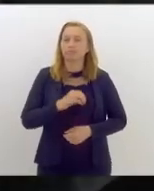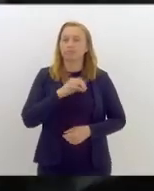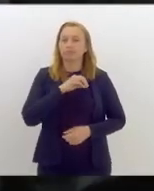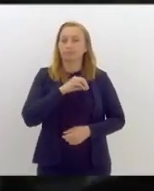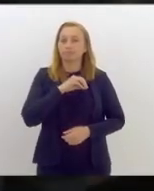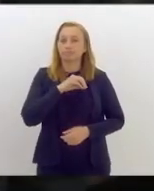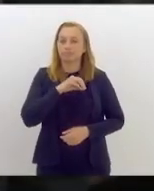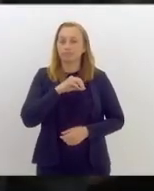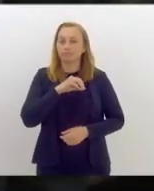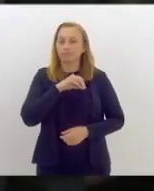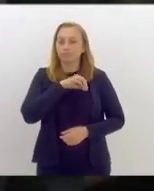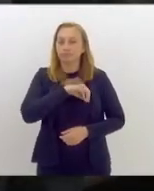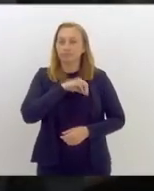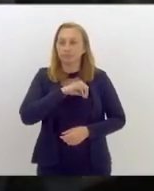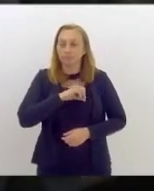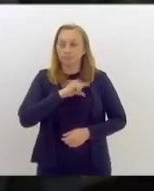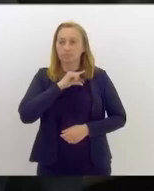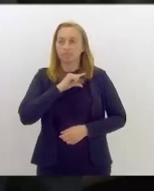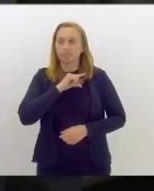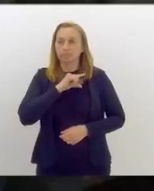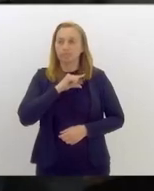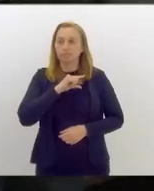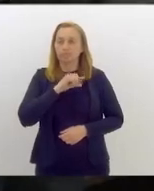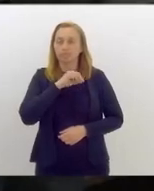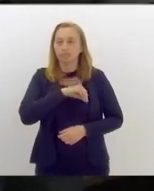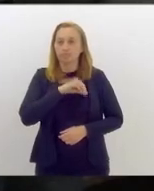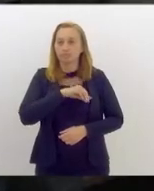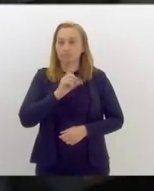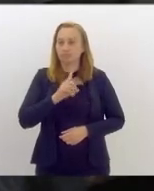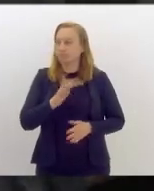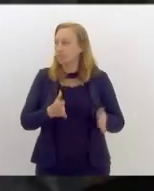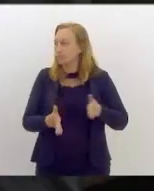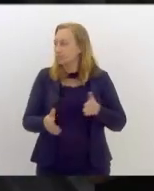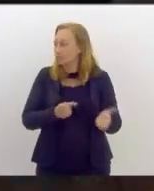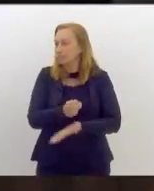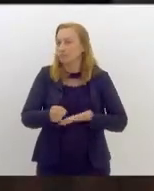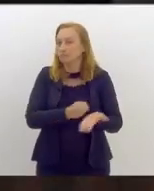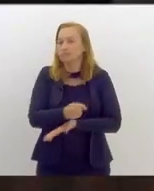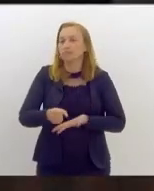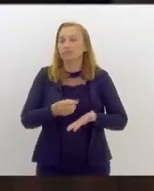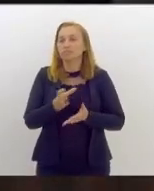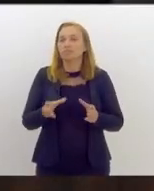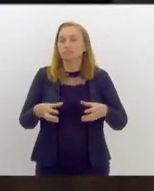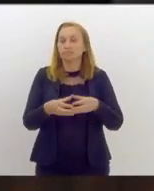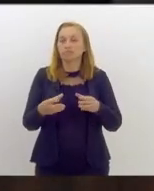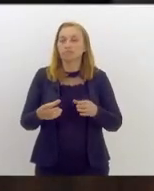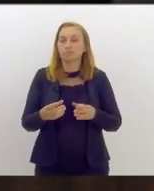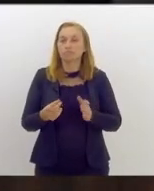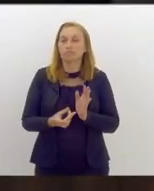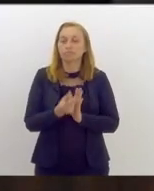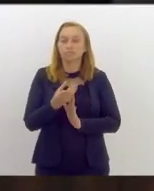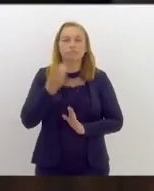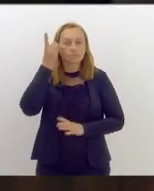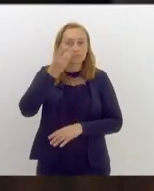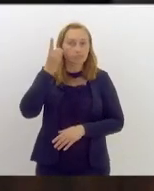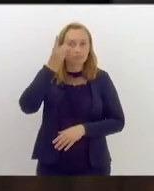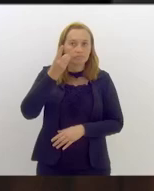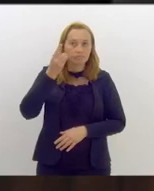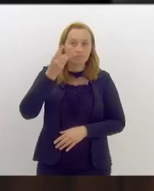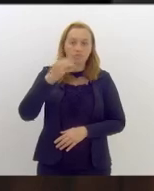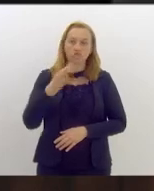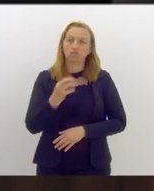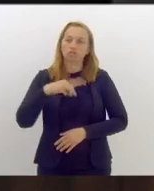a recomposição em cima da remuneração e não do vencimento básico pela comissão de orçamento Deputado Chico Machado